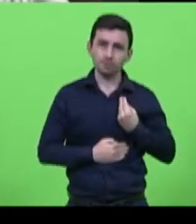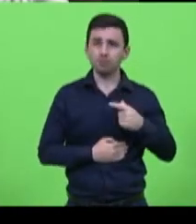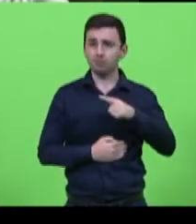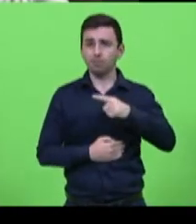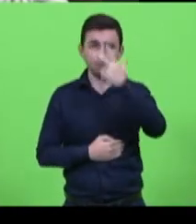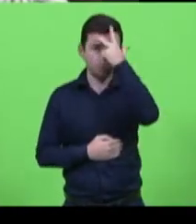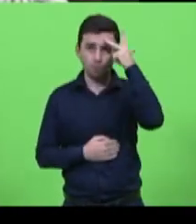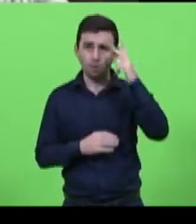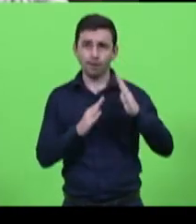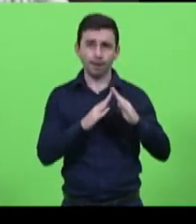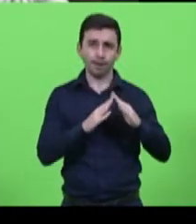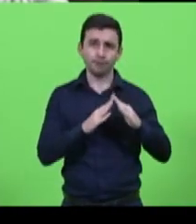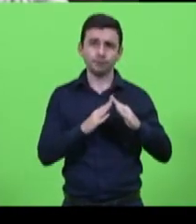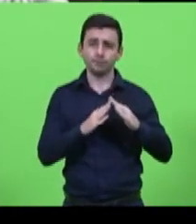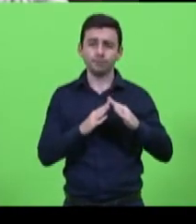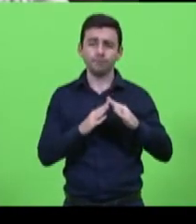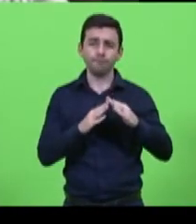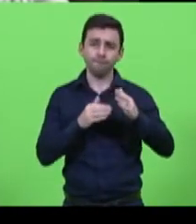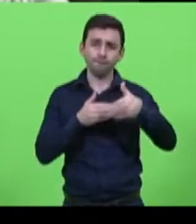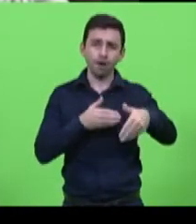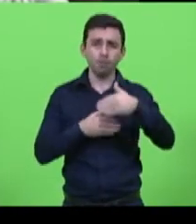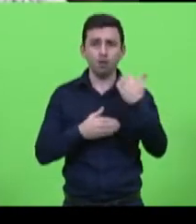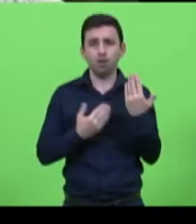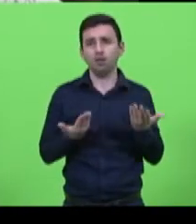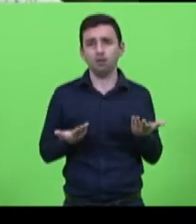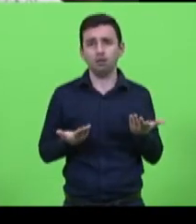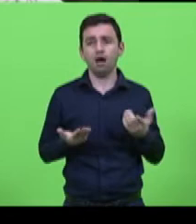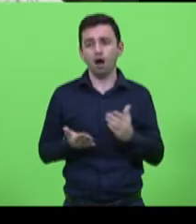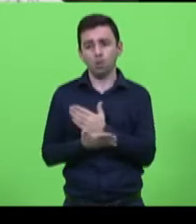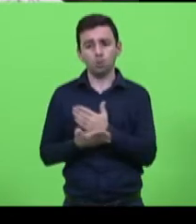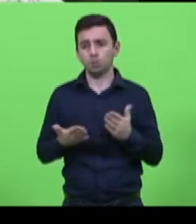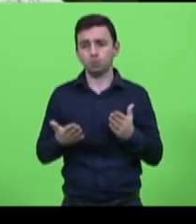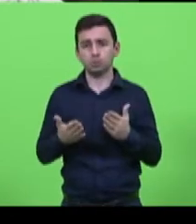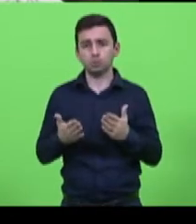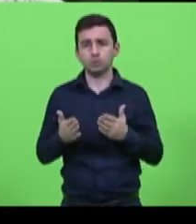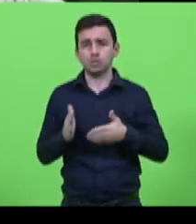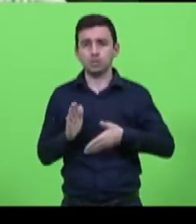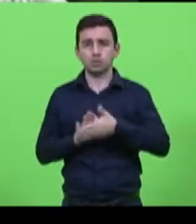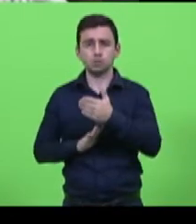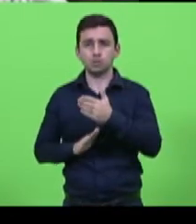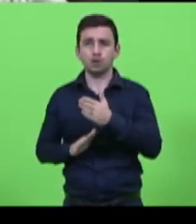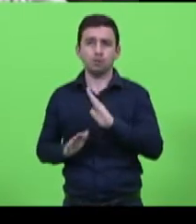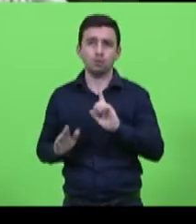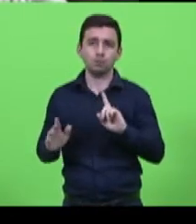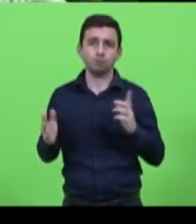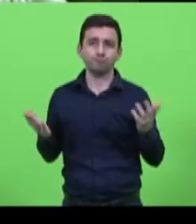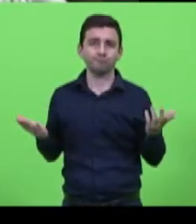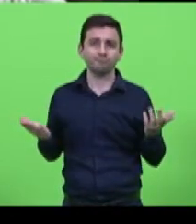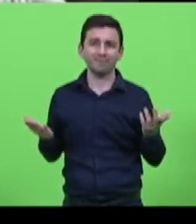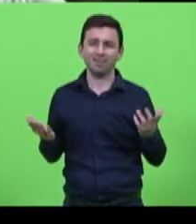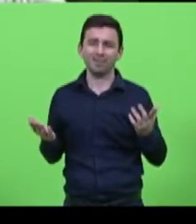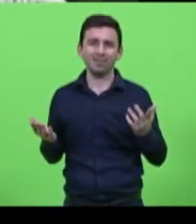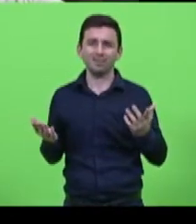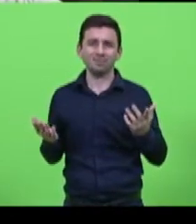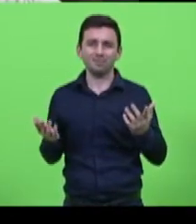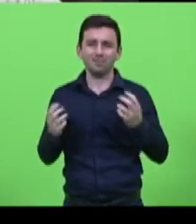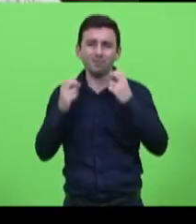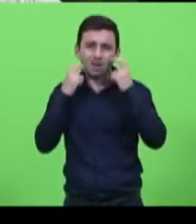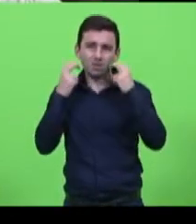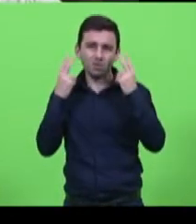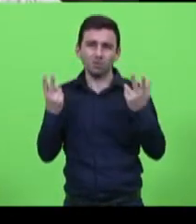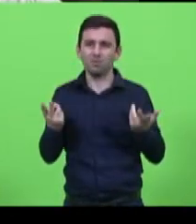morrendo. Tem gente que nem sequer parou de trabalhar, de sair às ruas e está vivendo. É uma covardia a gente falar aqui